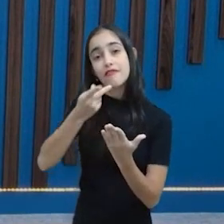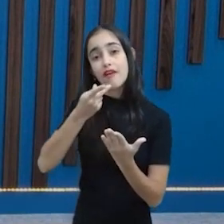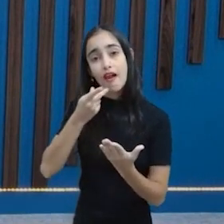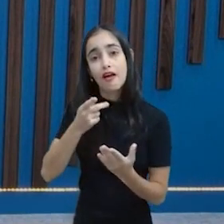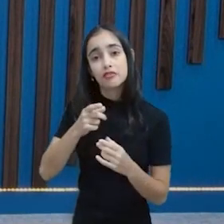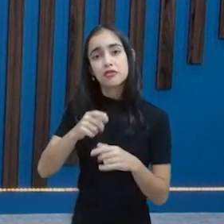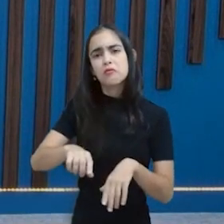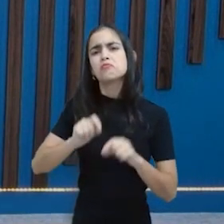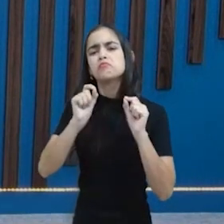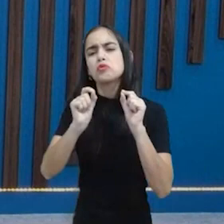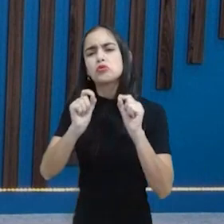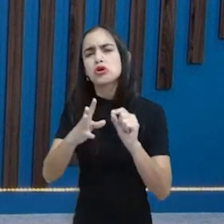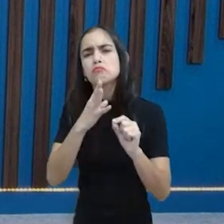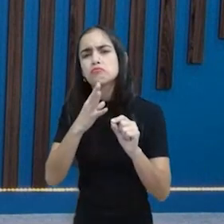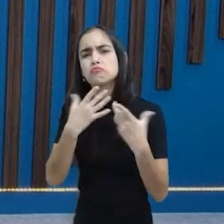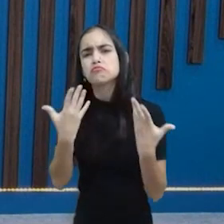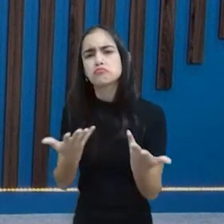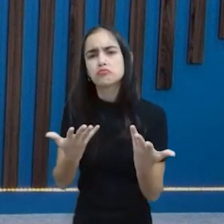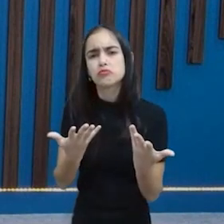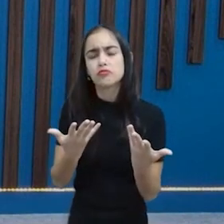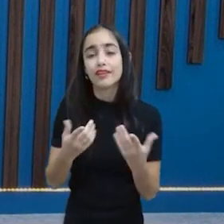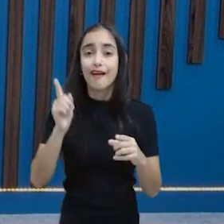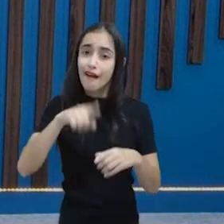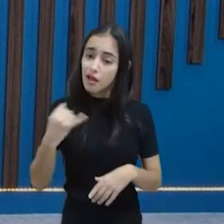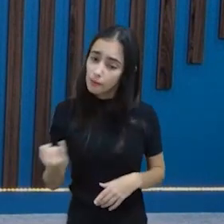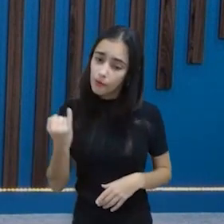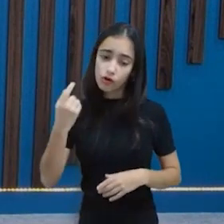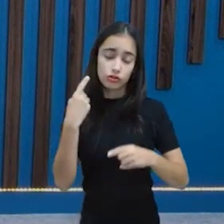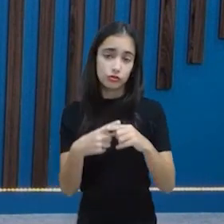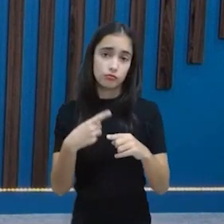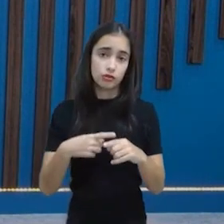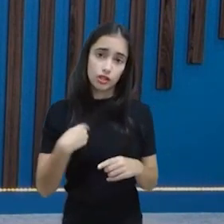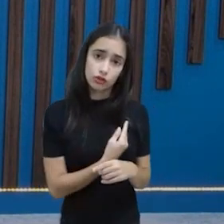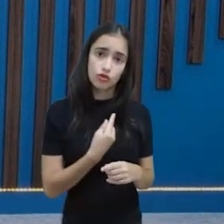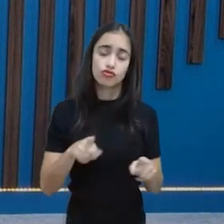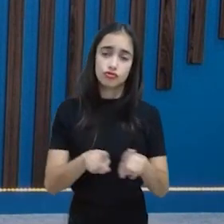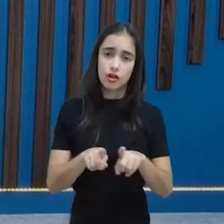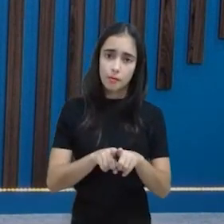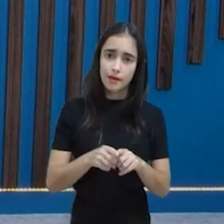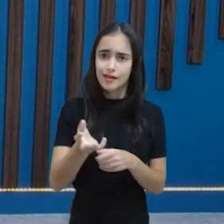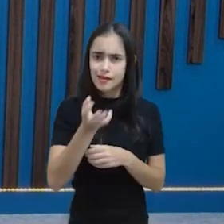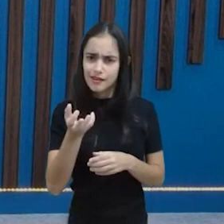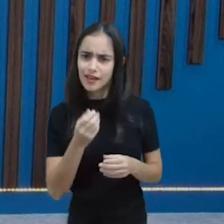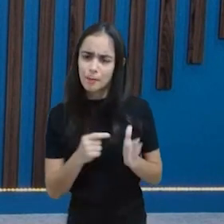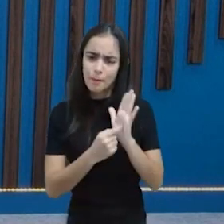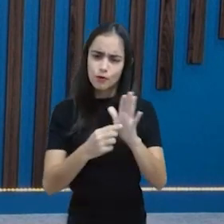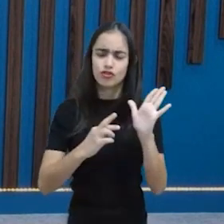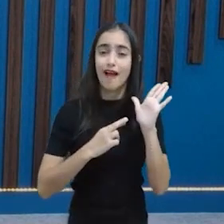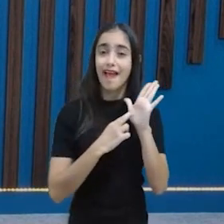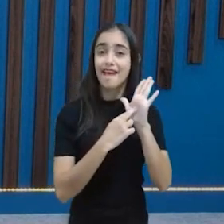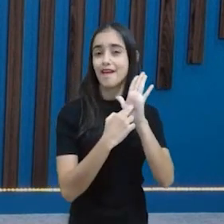quem? É importante isso, porque aí já puxa o gancho também da questão da representatividade, né? A gente fala tanto